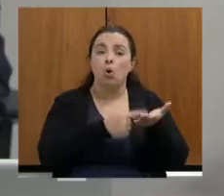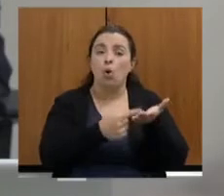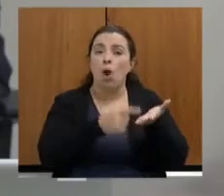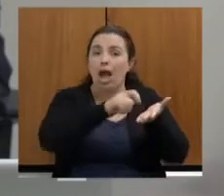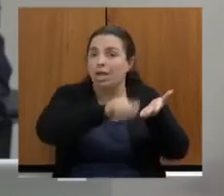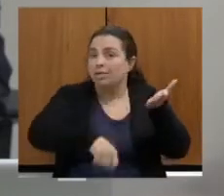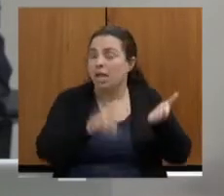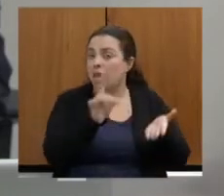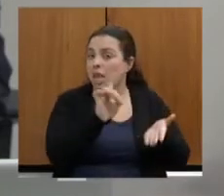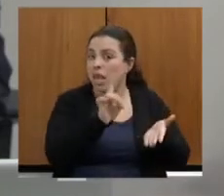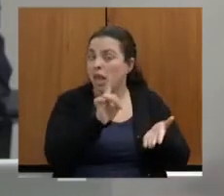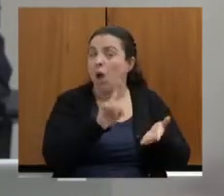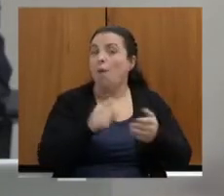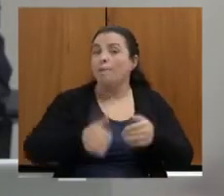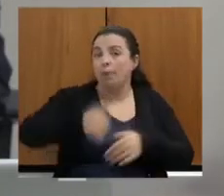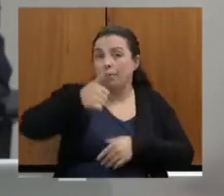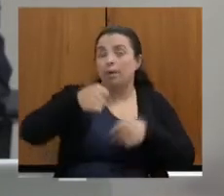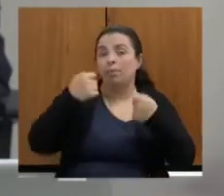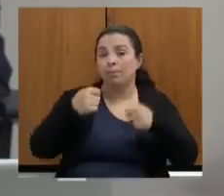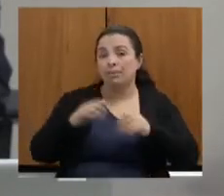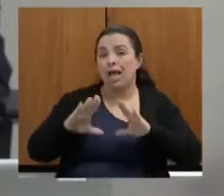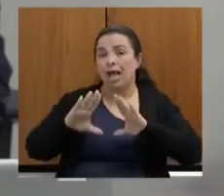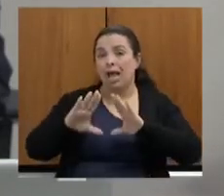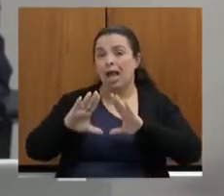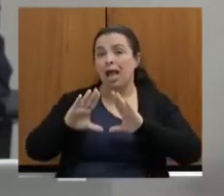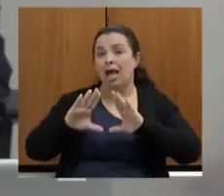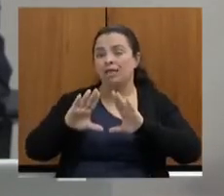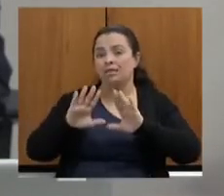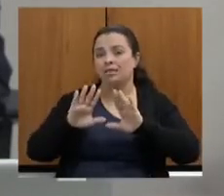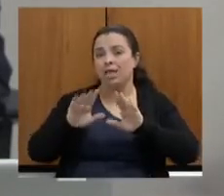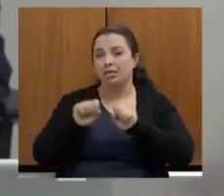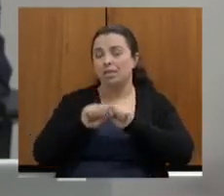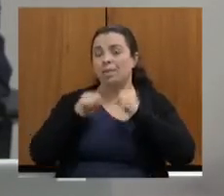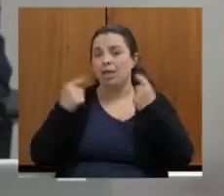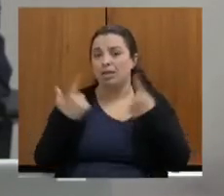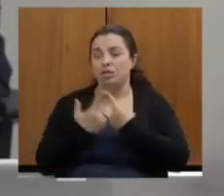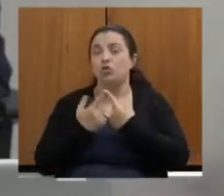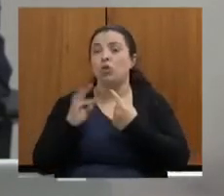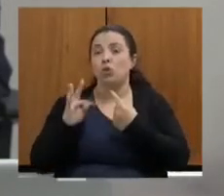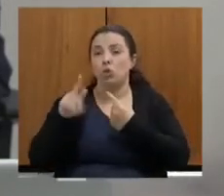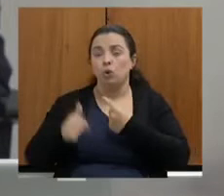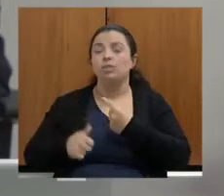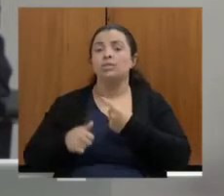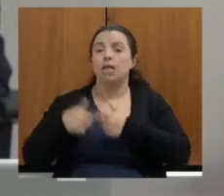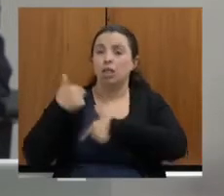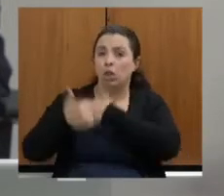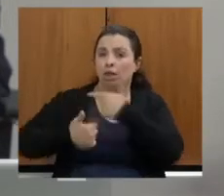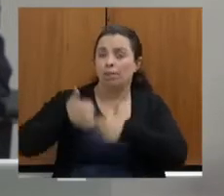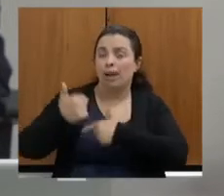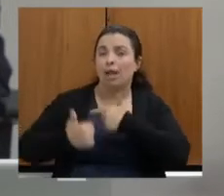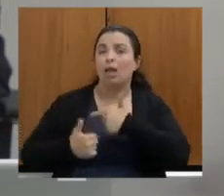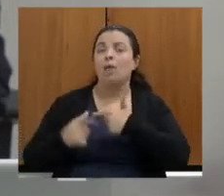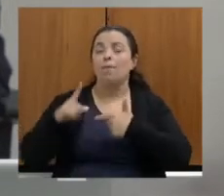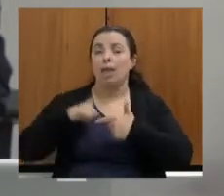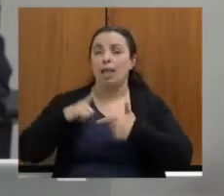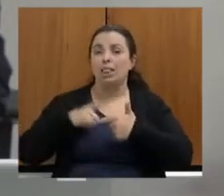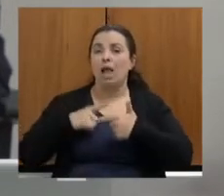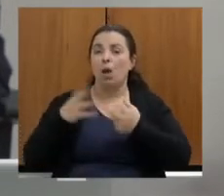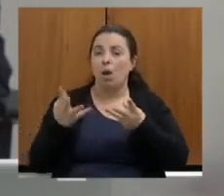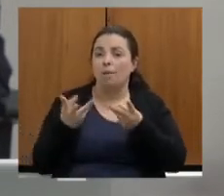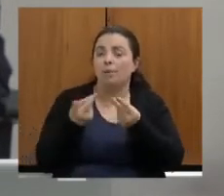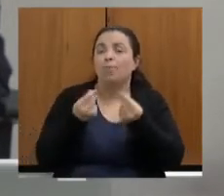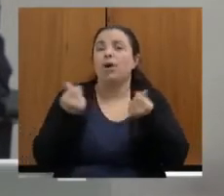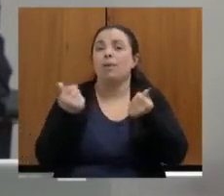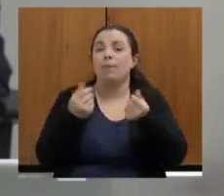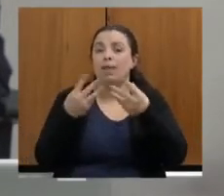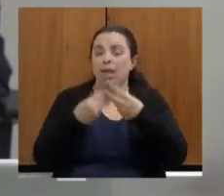Antes que as casas legislativas e tem se empenhado em contribuir para o aprimoramento da repactuação com a câmara